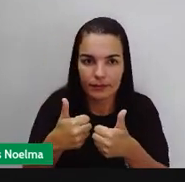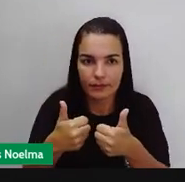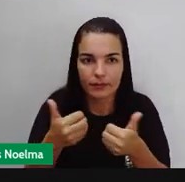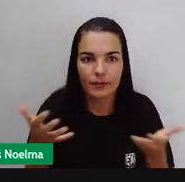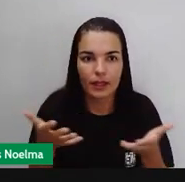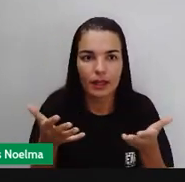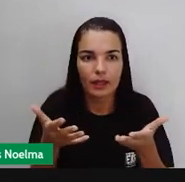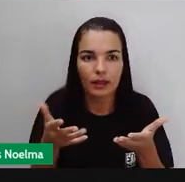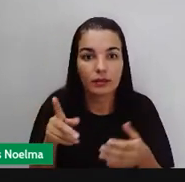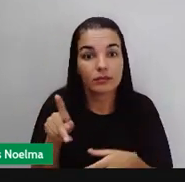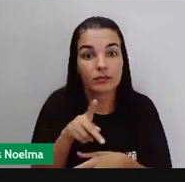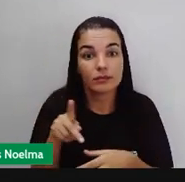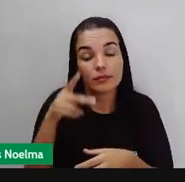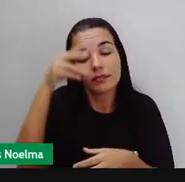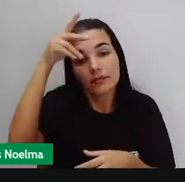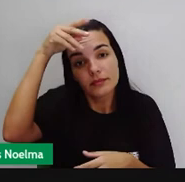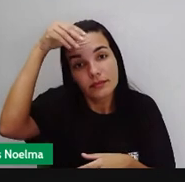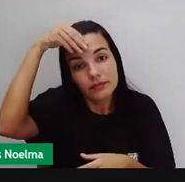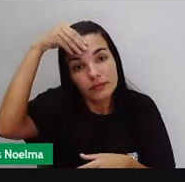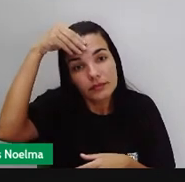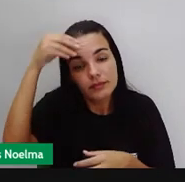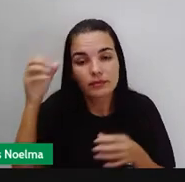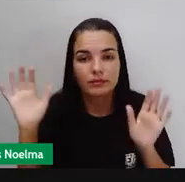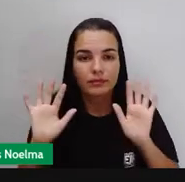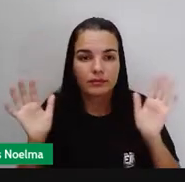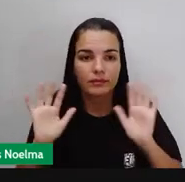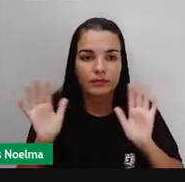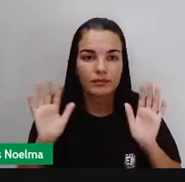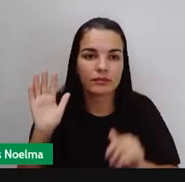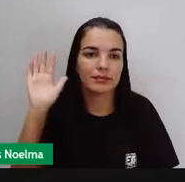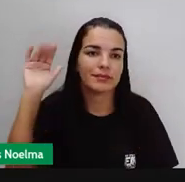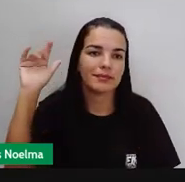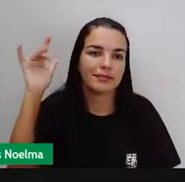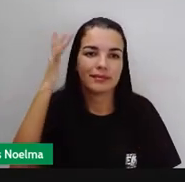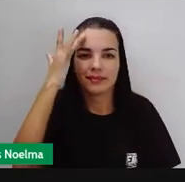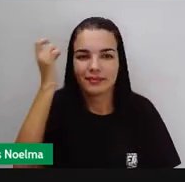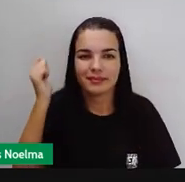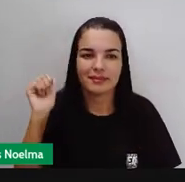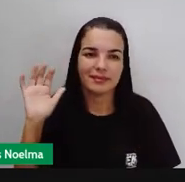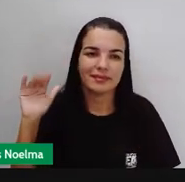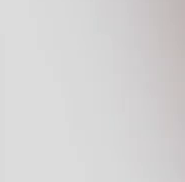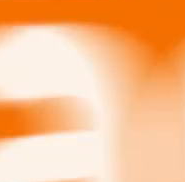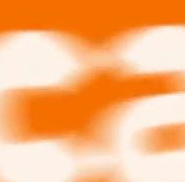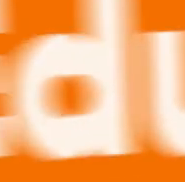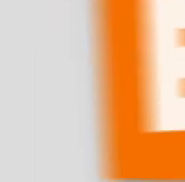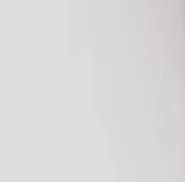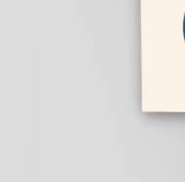A Pro vai ficando por aqui e amanhã a gente volta com mais uma aula. Tchau, tchau!